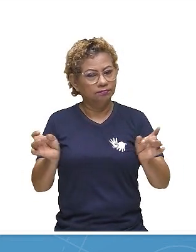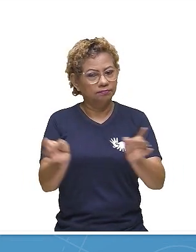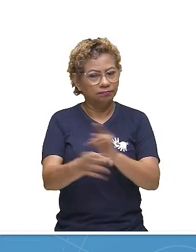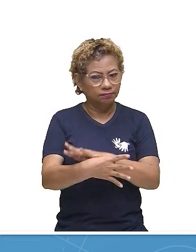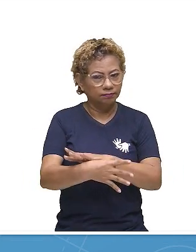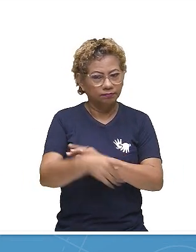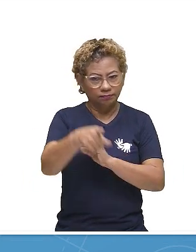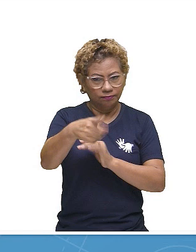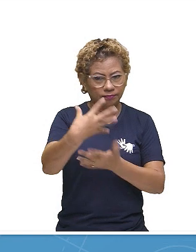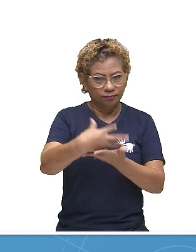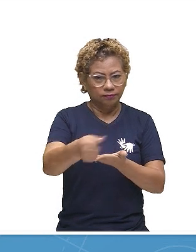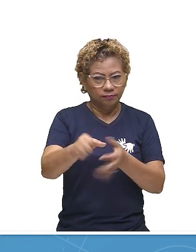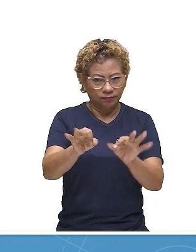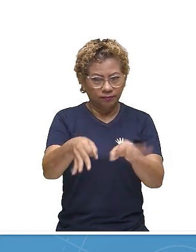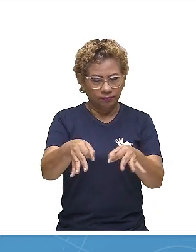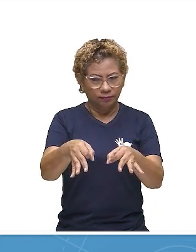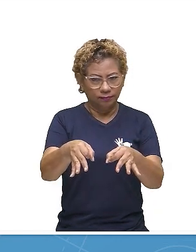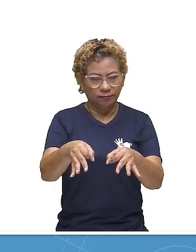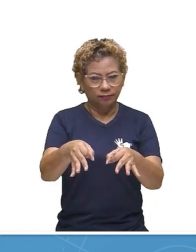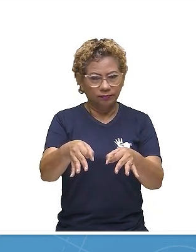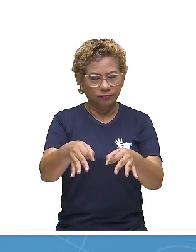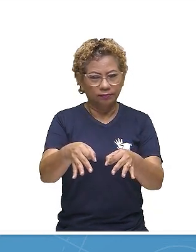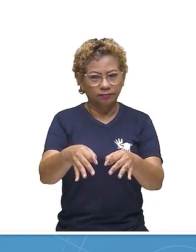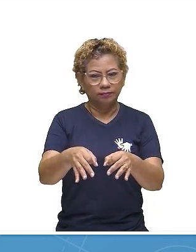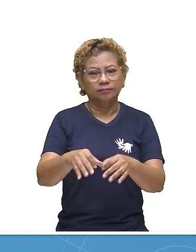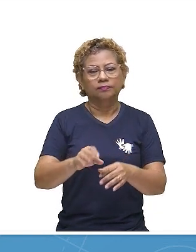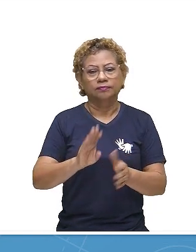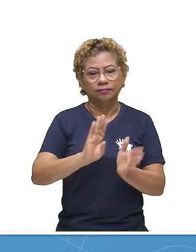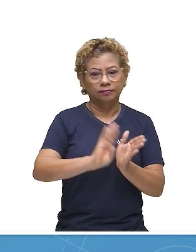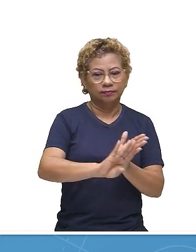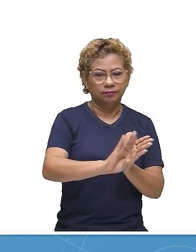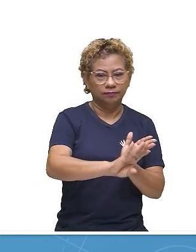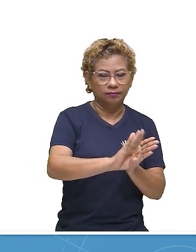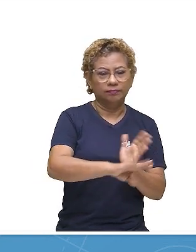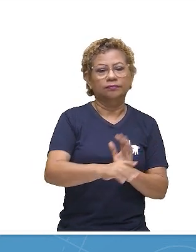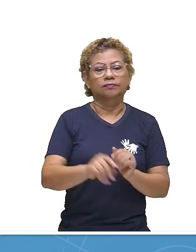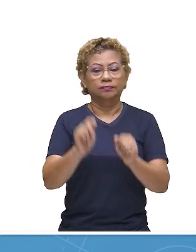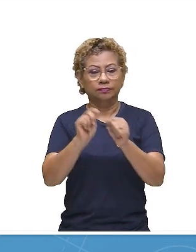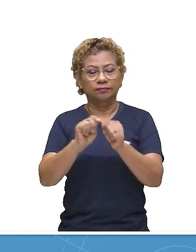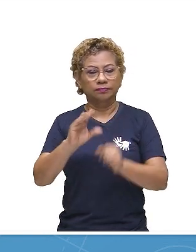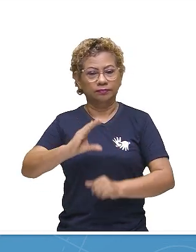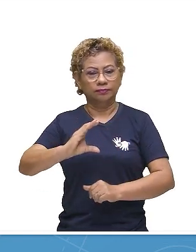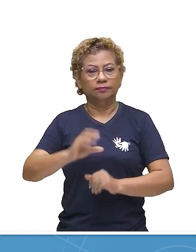Anotado, perfeito. Passando a borracha.